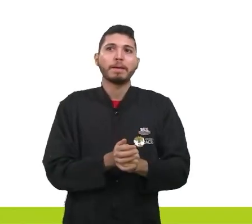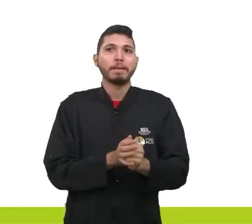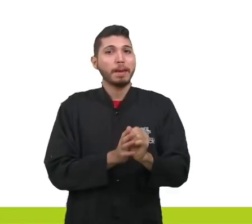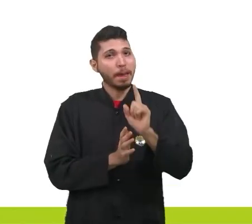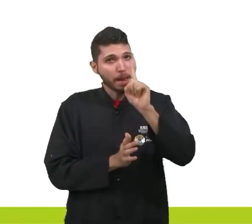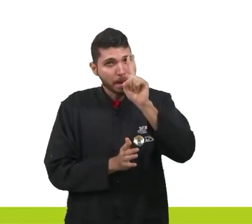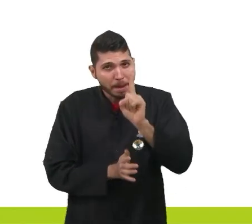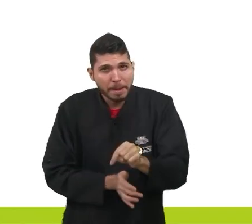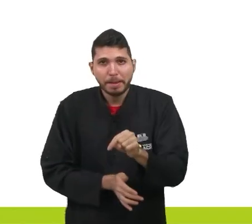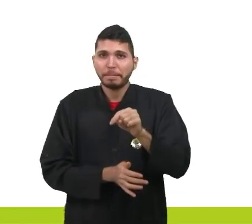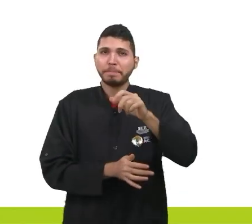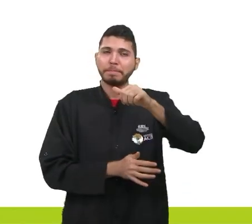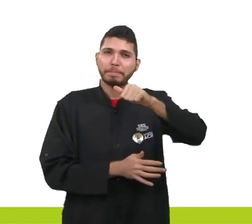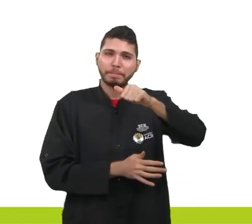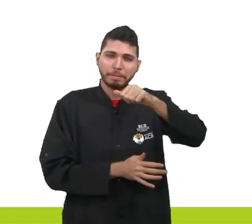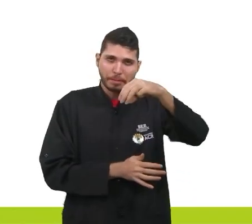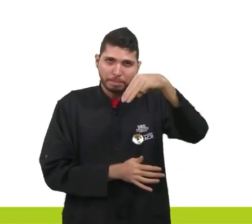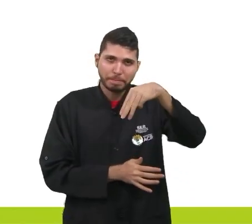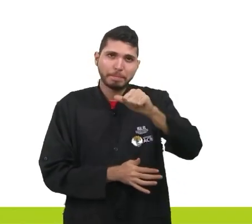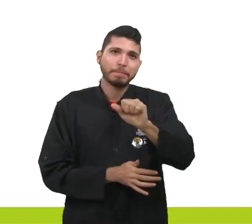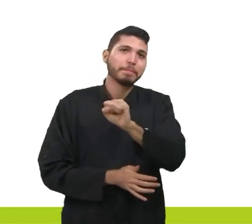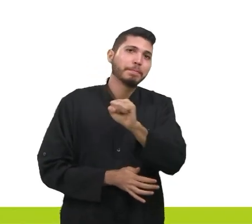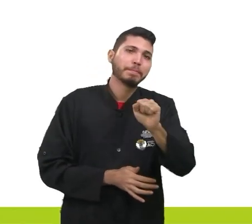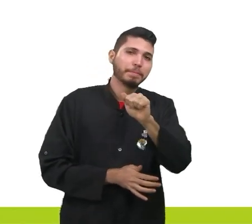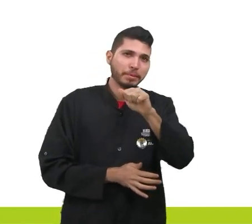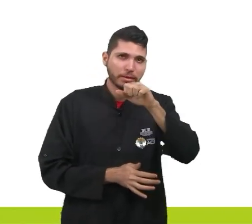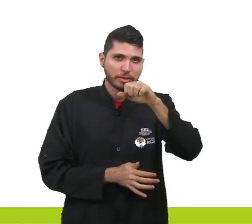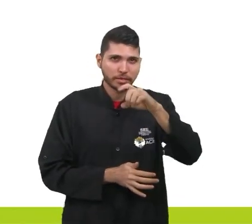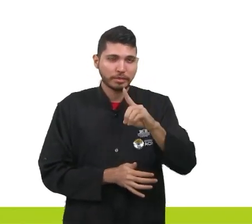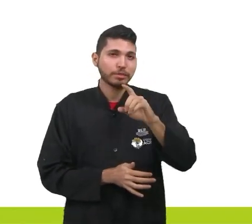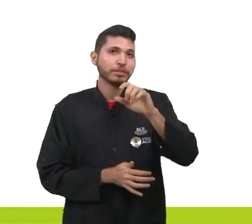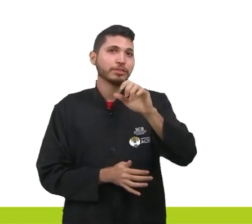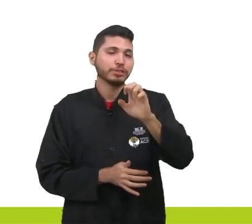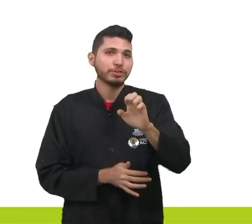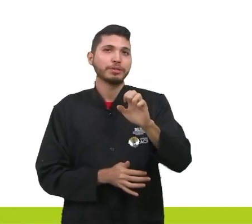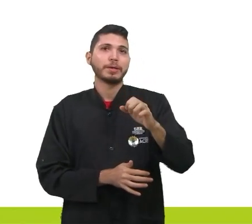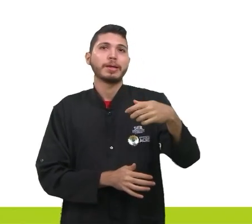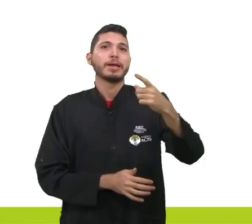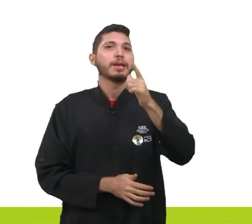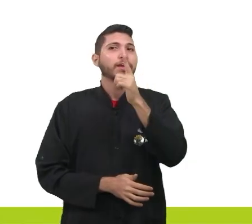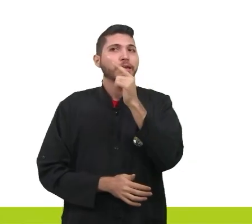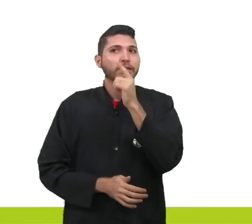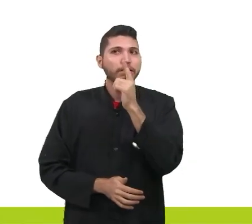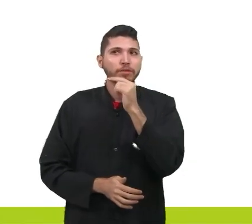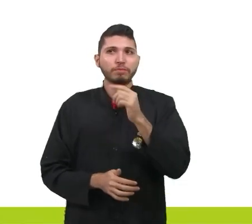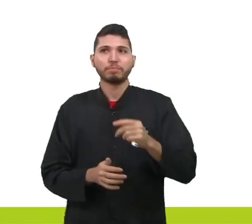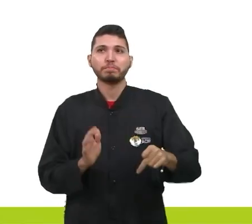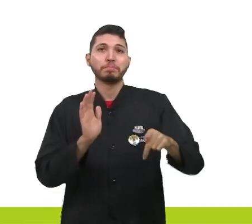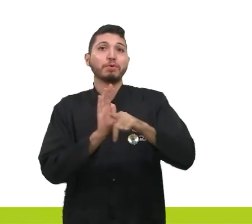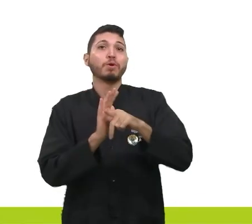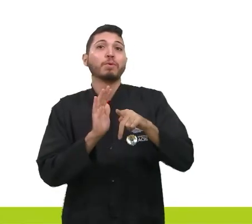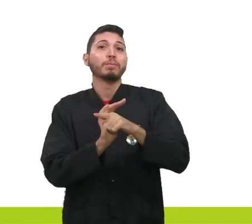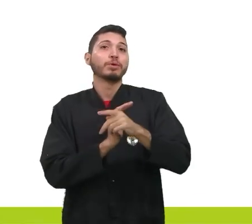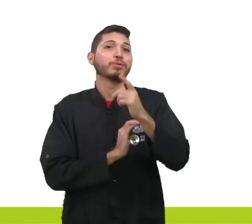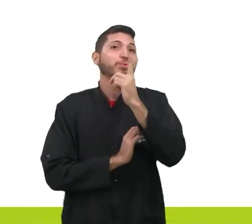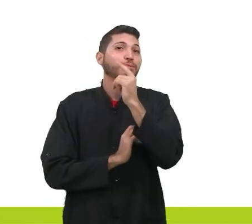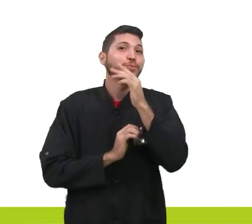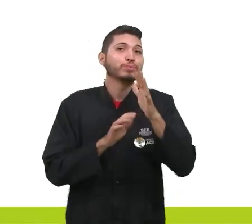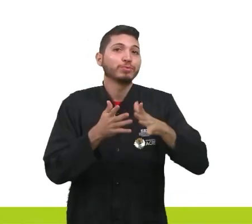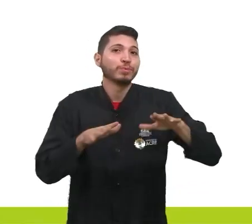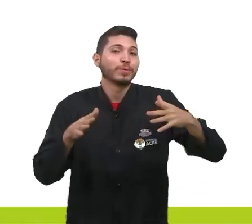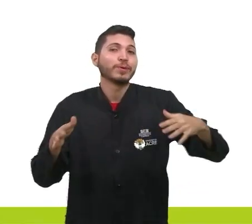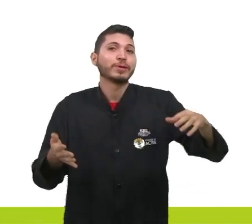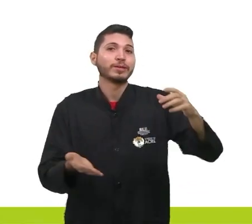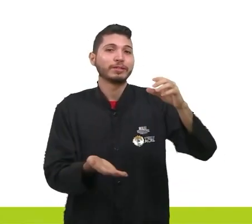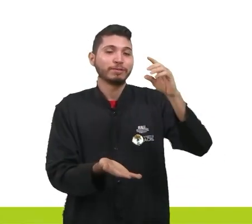que interessante, são massas de água que circulam pelos mares e oceanos, ou seja, são verdadeiros rios